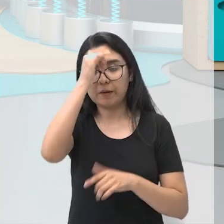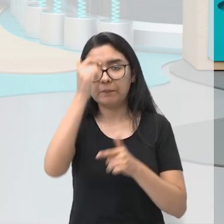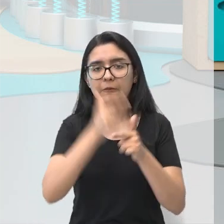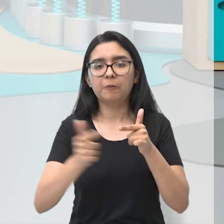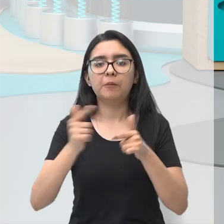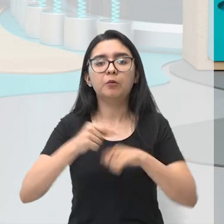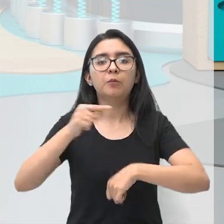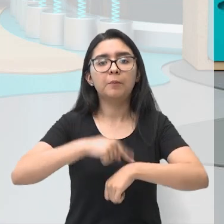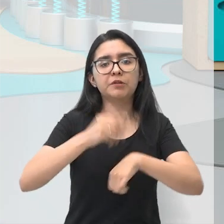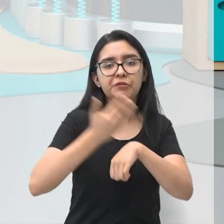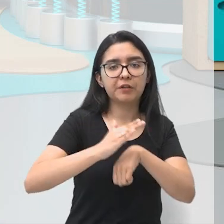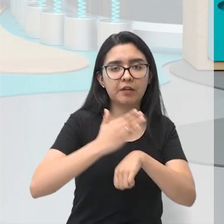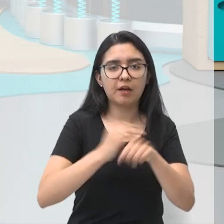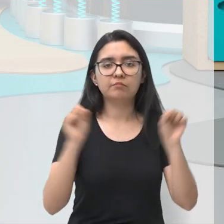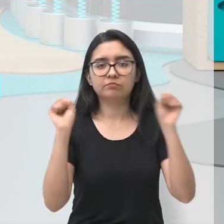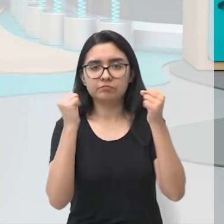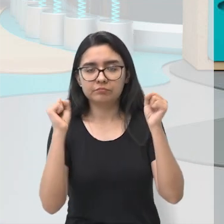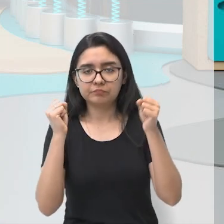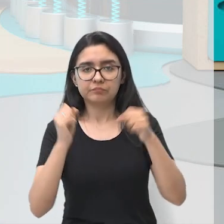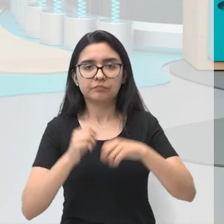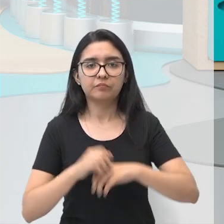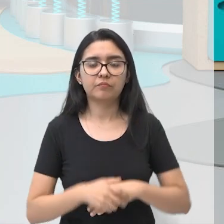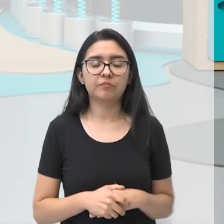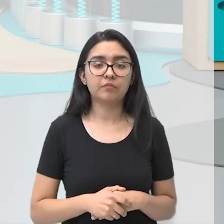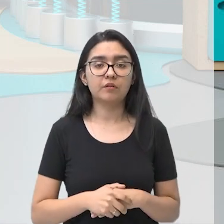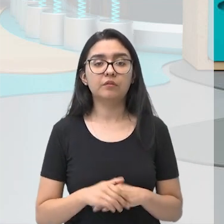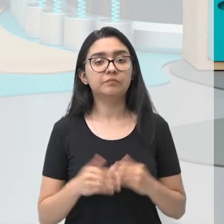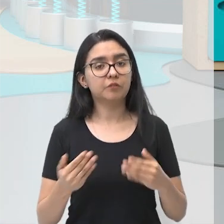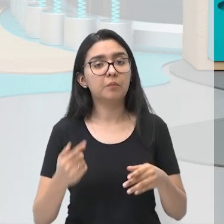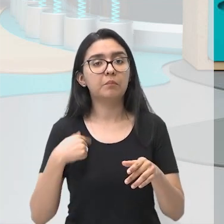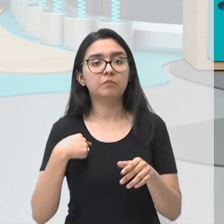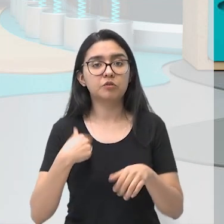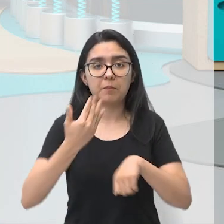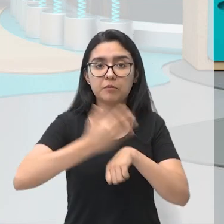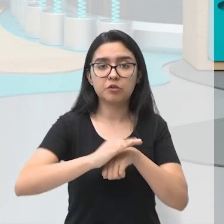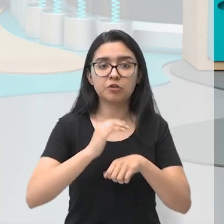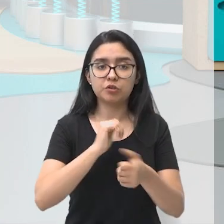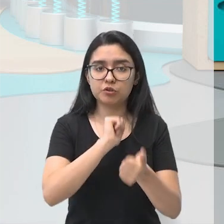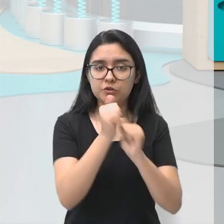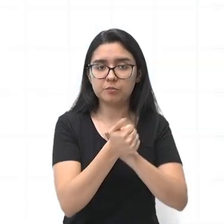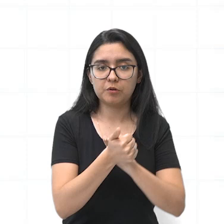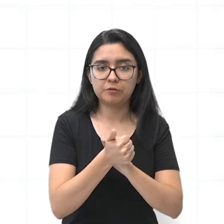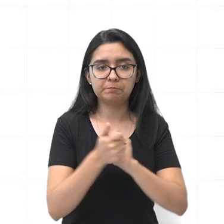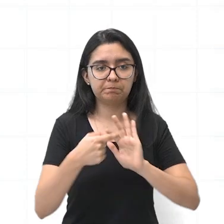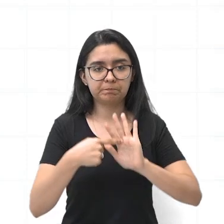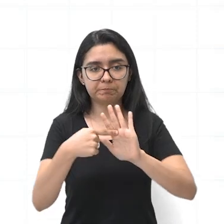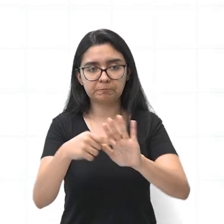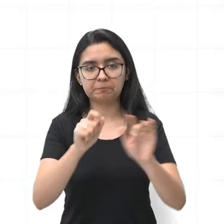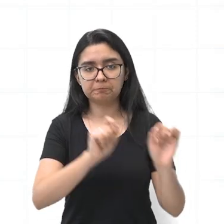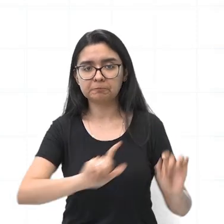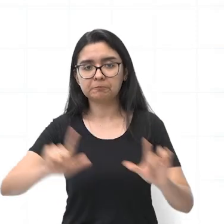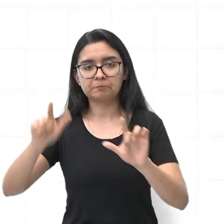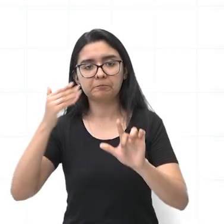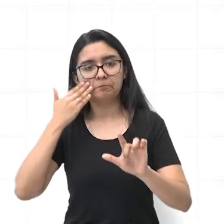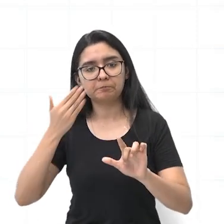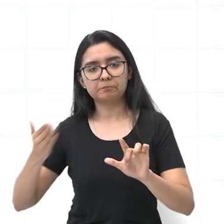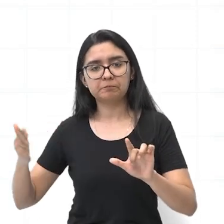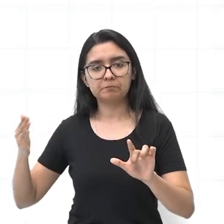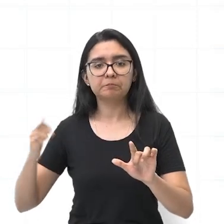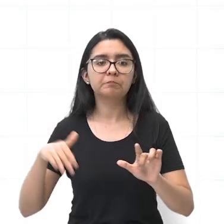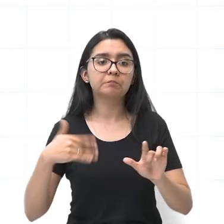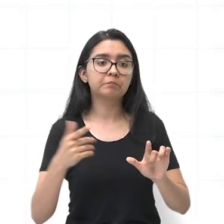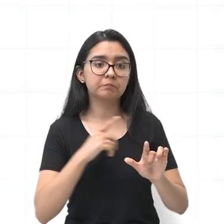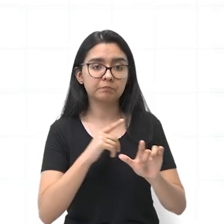nas atividades diárias. E também quando nós praticamos esportes, é importante, olha só, a cartela traz para a gente, ela está